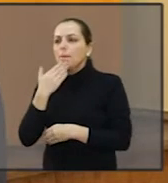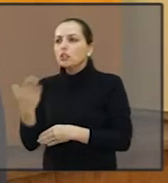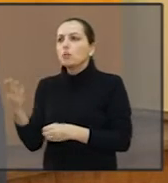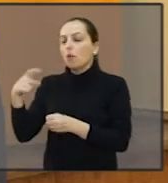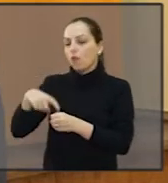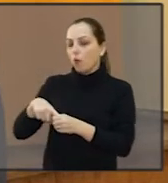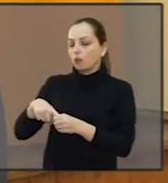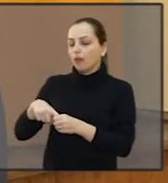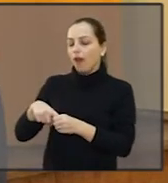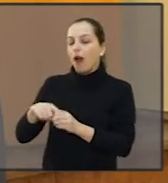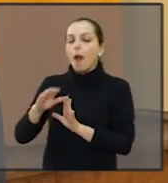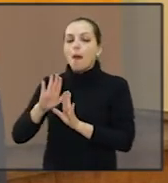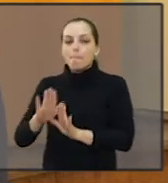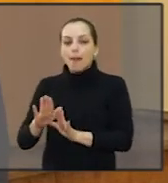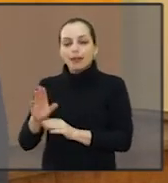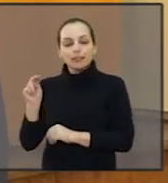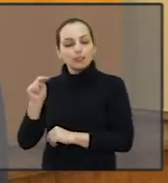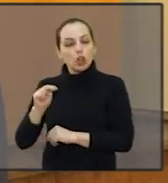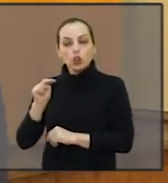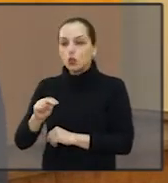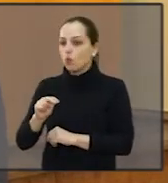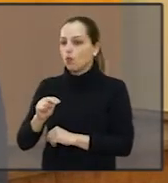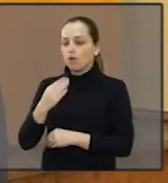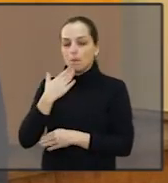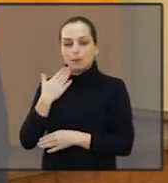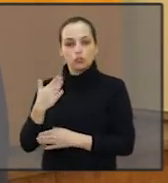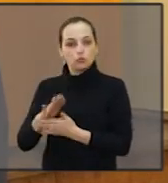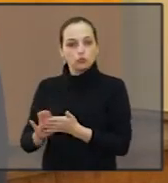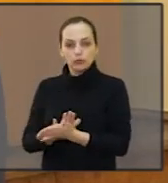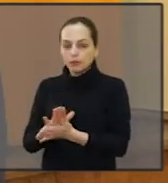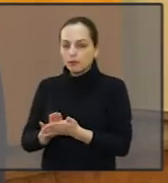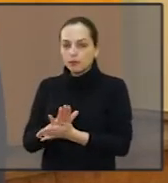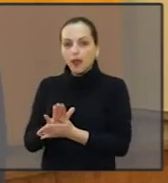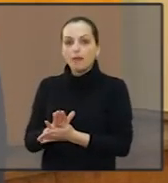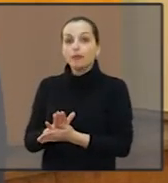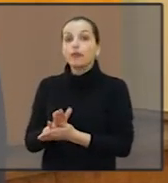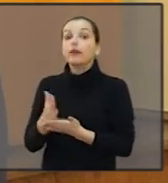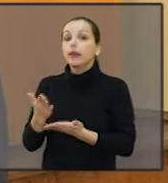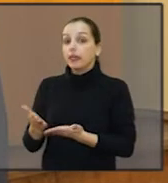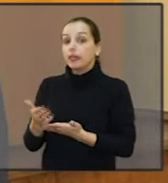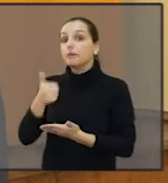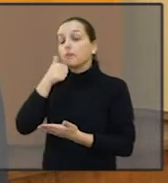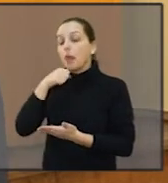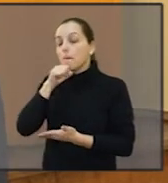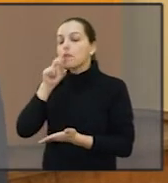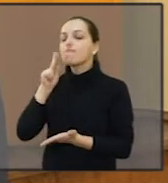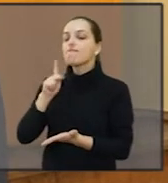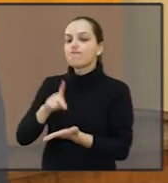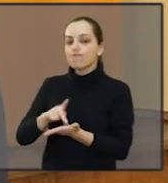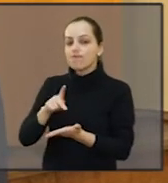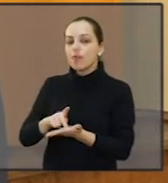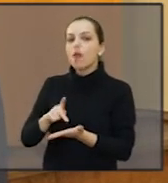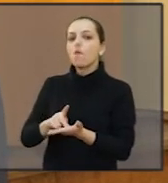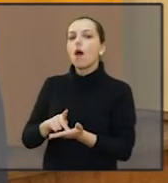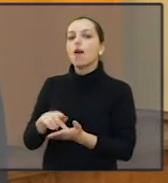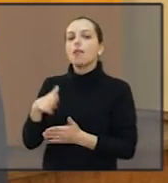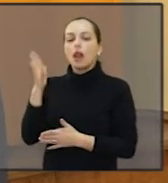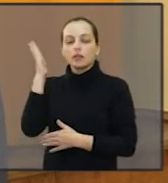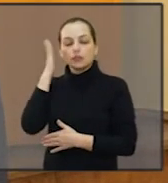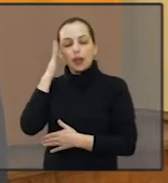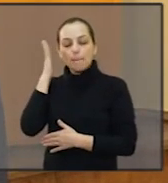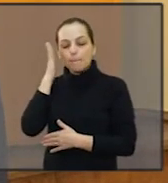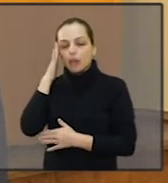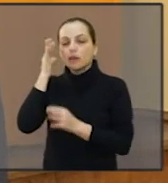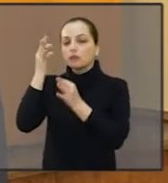né? Ai, volta, não tá gostando, tá com saudade, mas ela nunca falou. Mas eu vejo que minha mãe tinha muita sabedoria